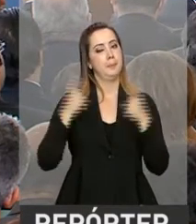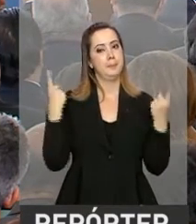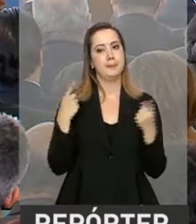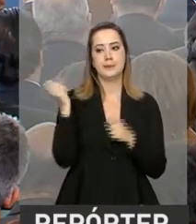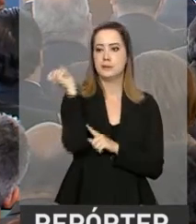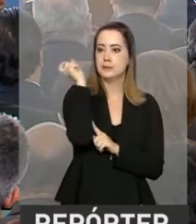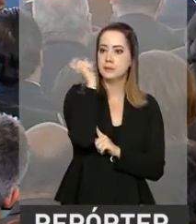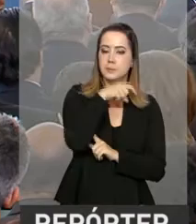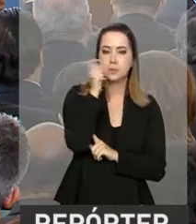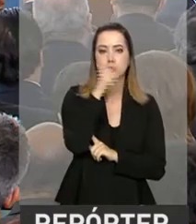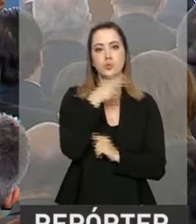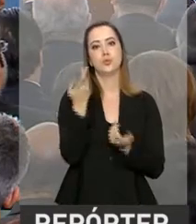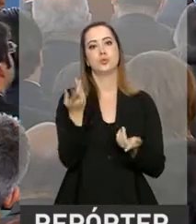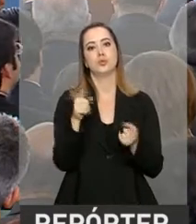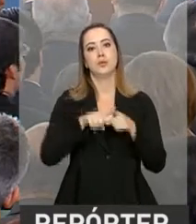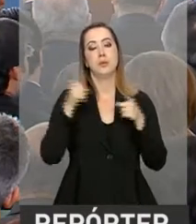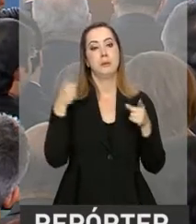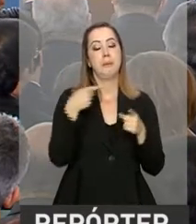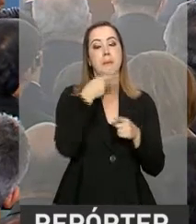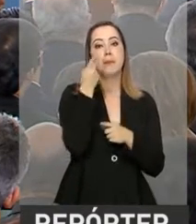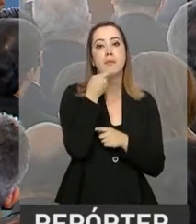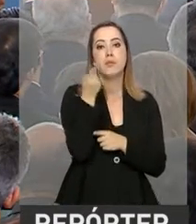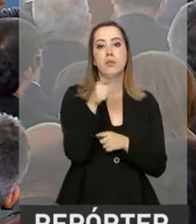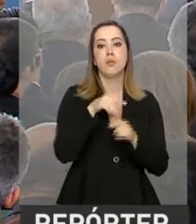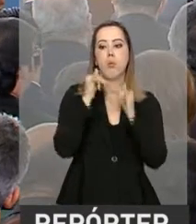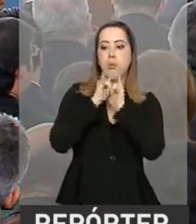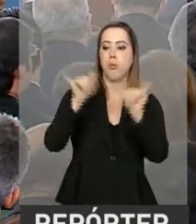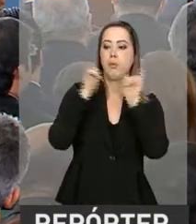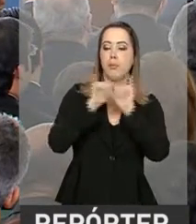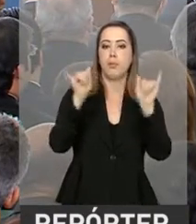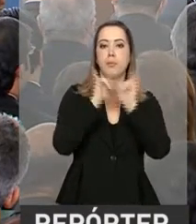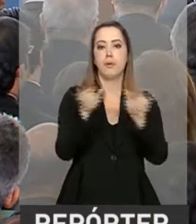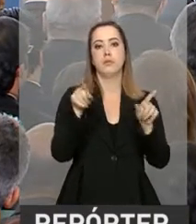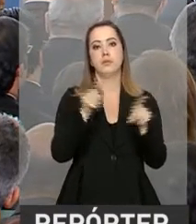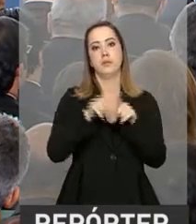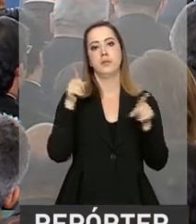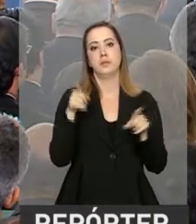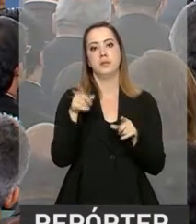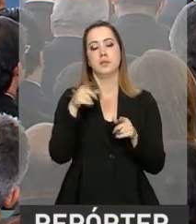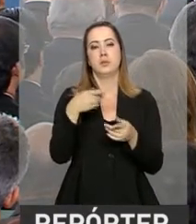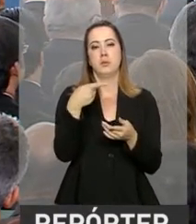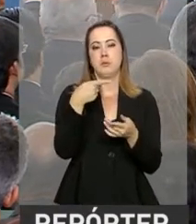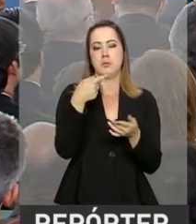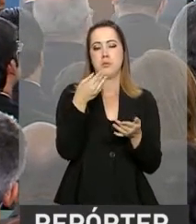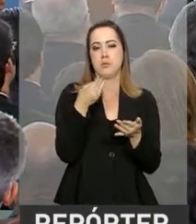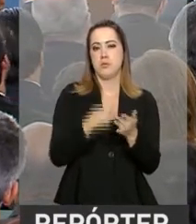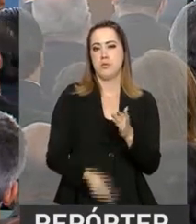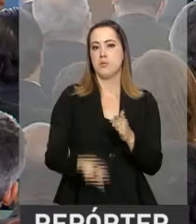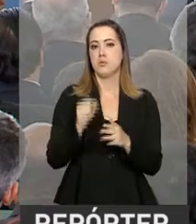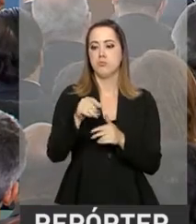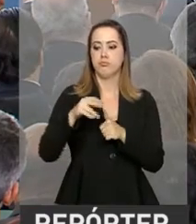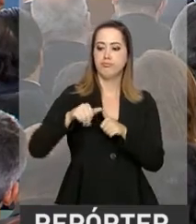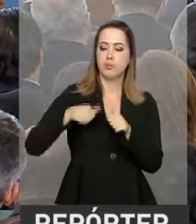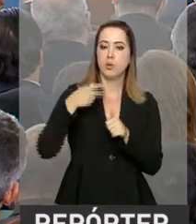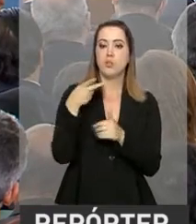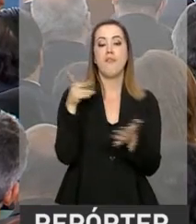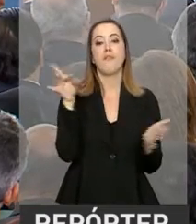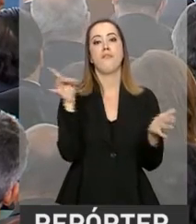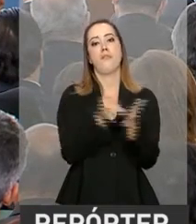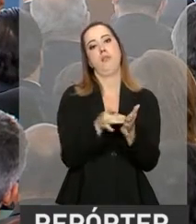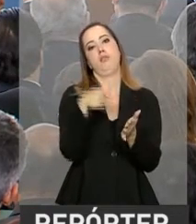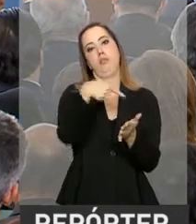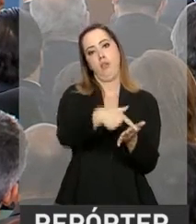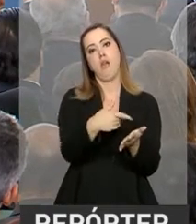e não é o que se alardeia e não é o que se divulga portanto não é o que se deixa de reproduzir a verdade dos